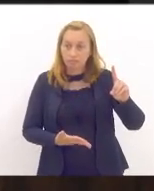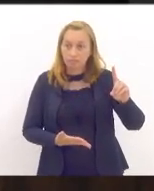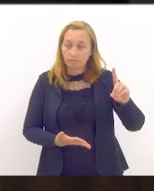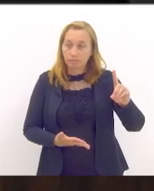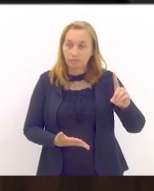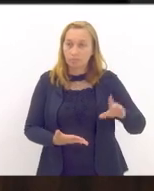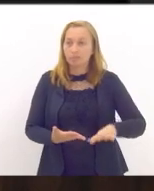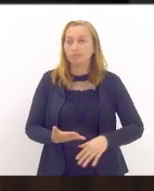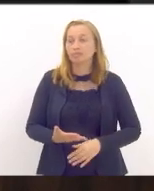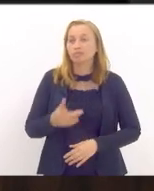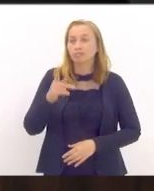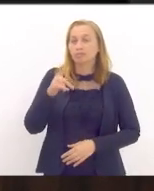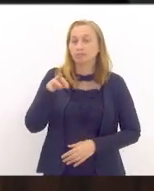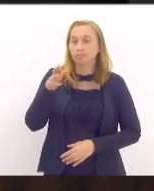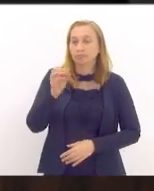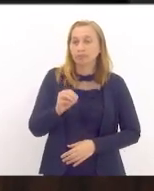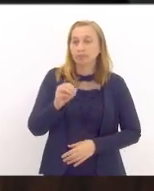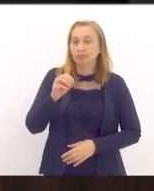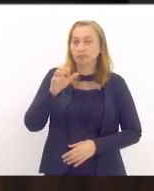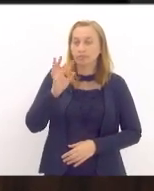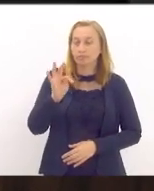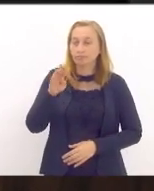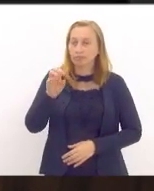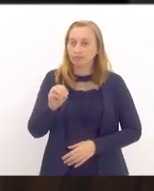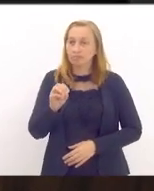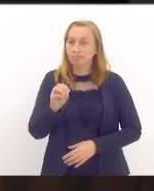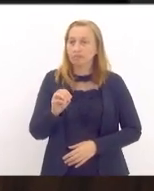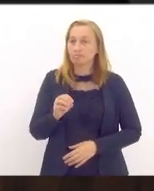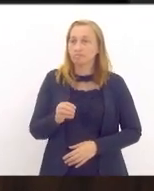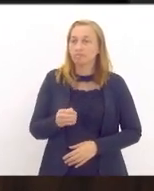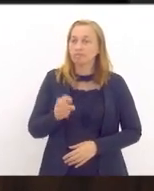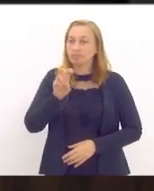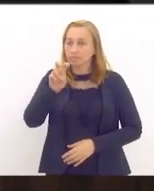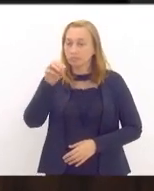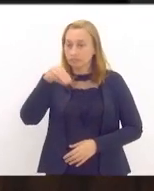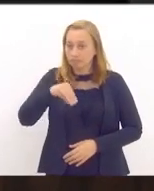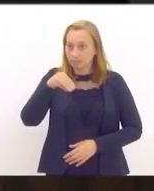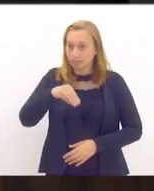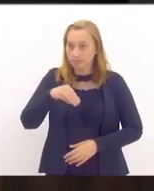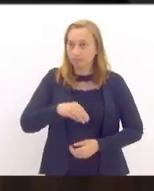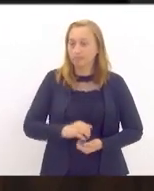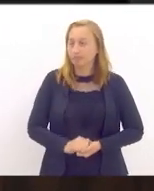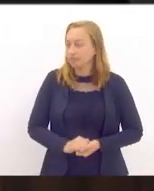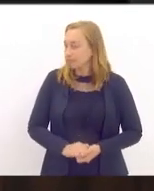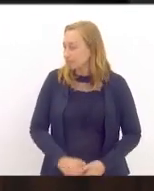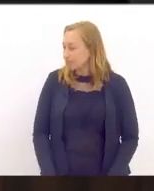ao nosso Pedro Figueiredo já já dentro de cinco minutos